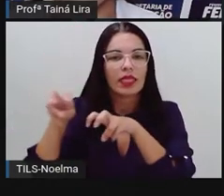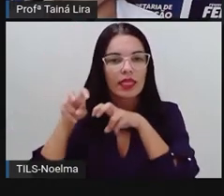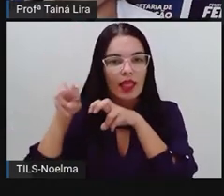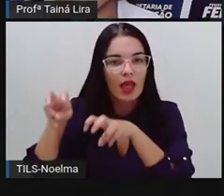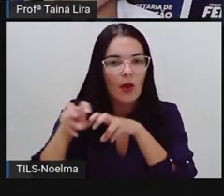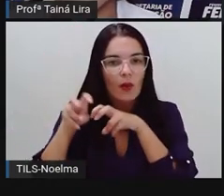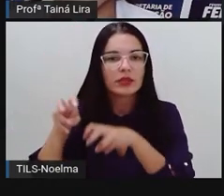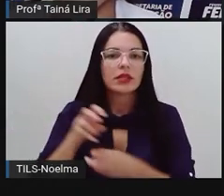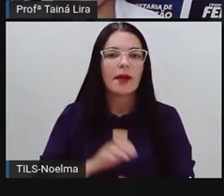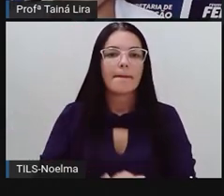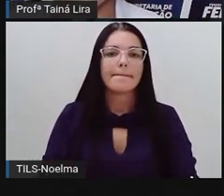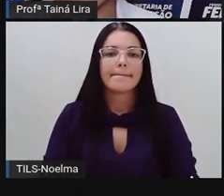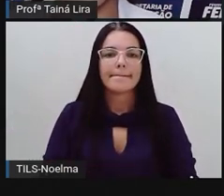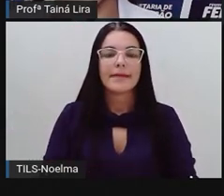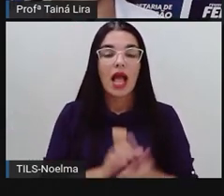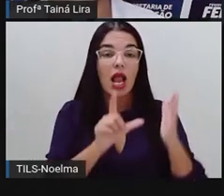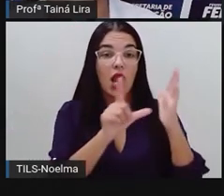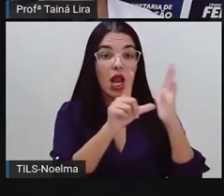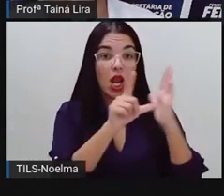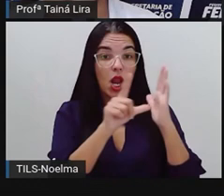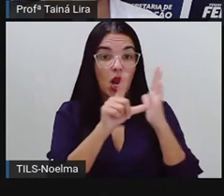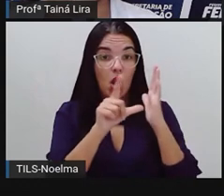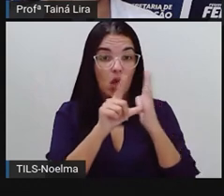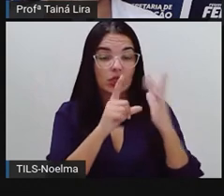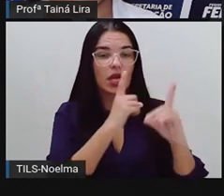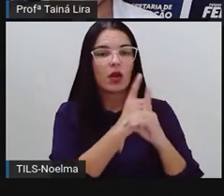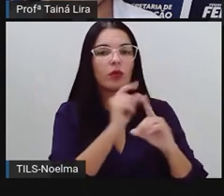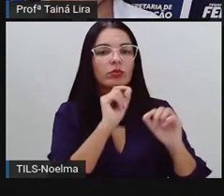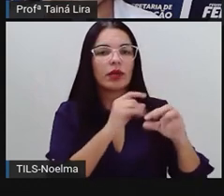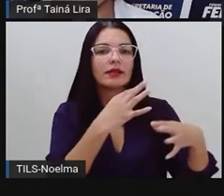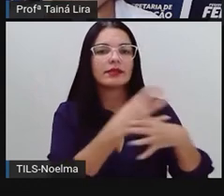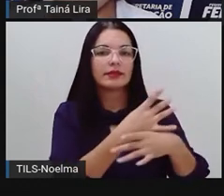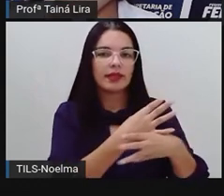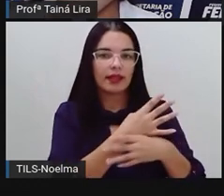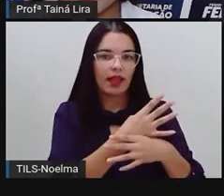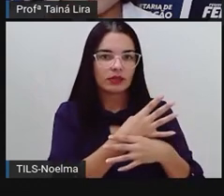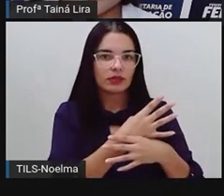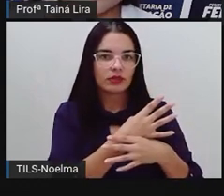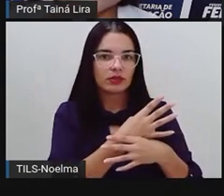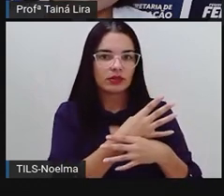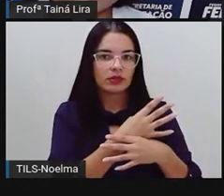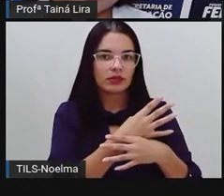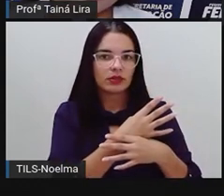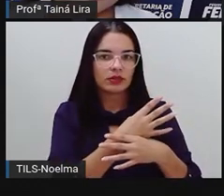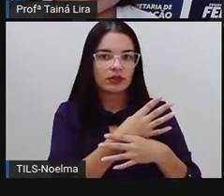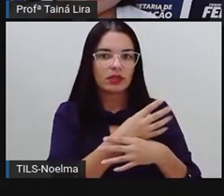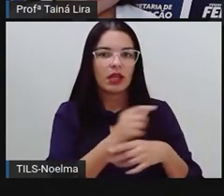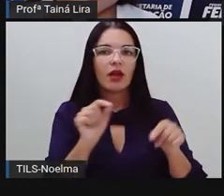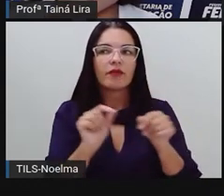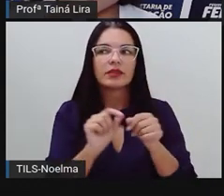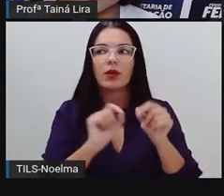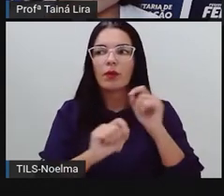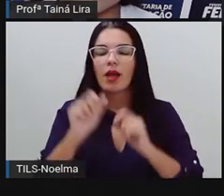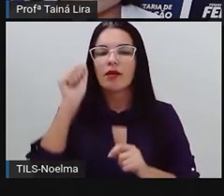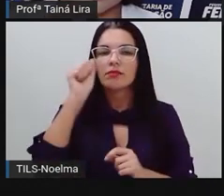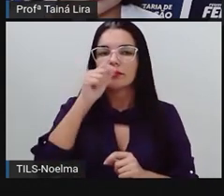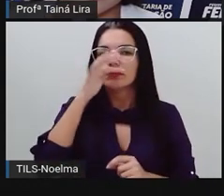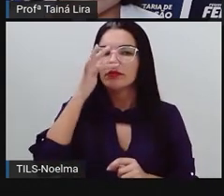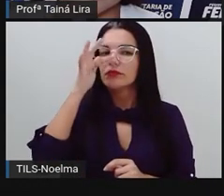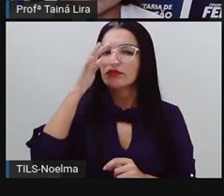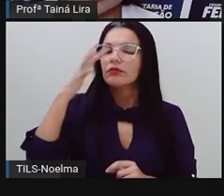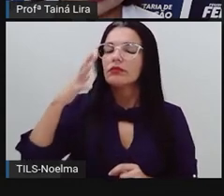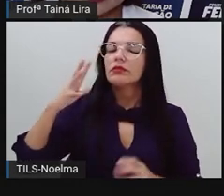Rural lojas geralmente na região urbana e o ar puro geralmente encontramos na região